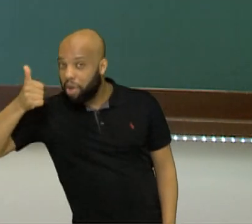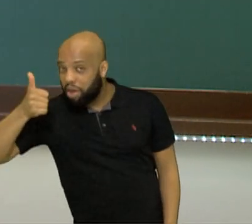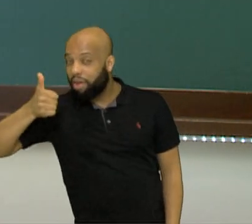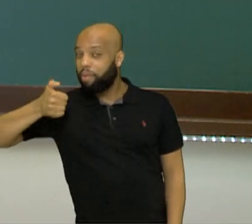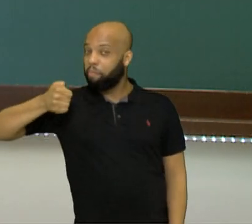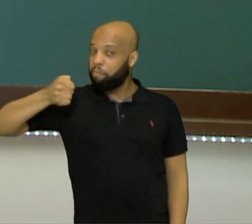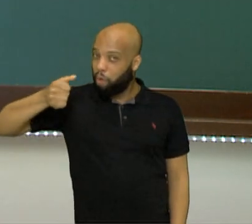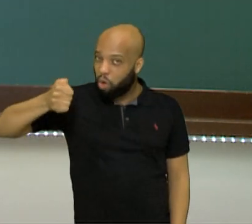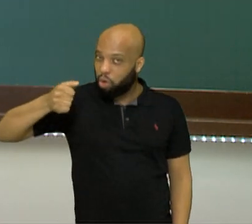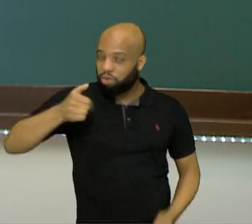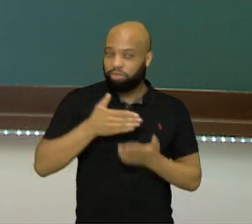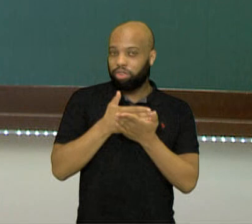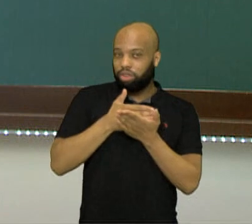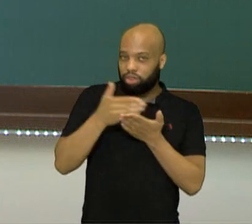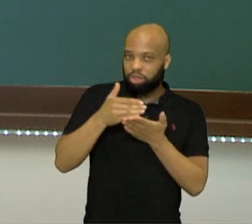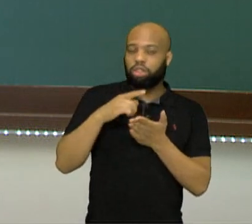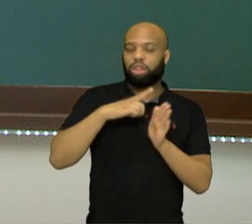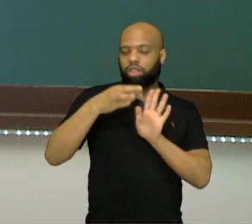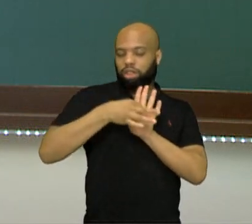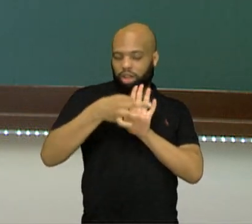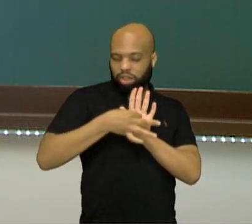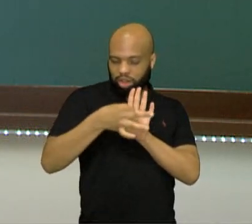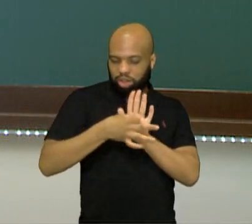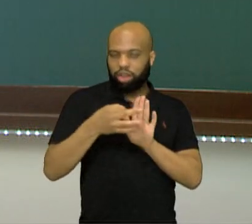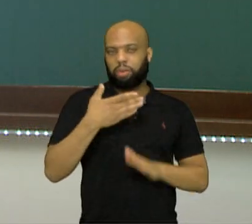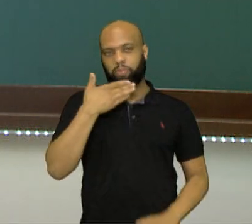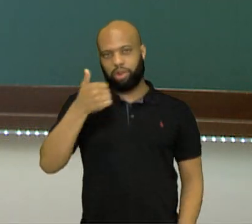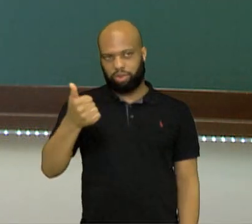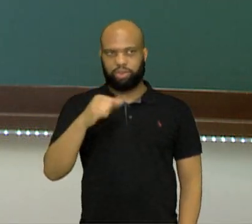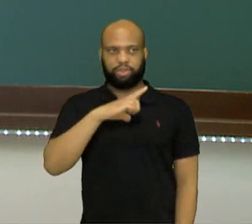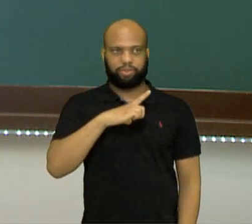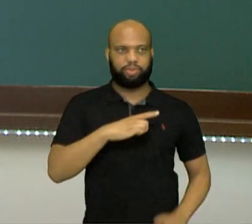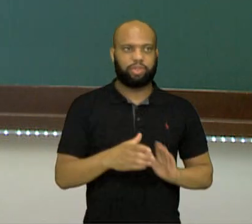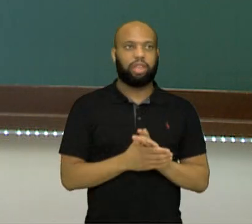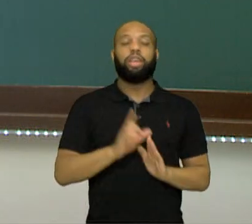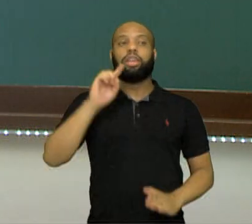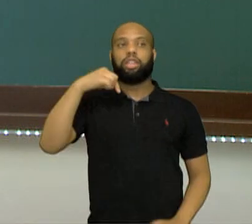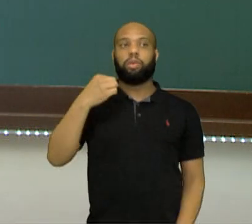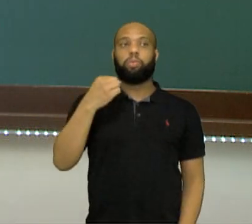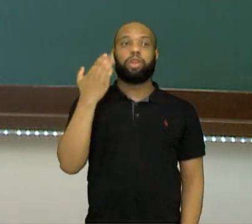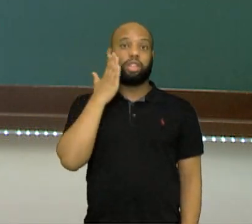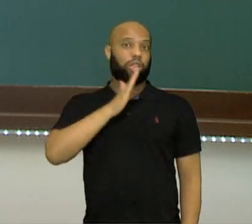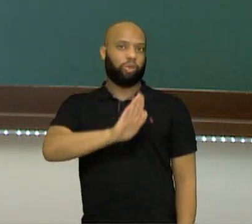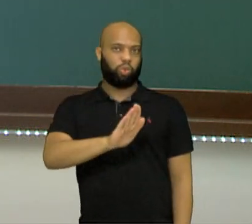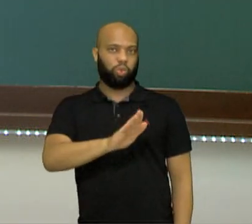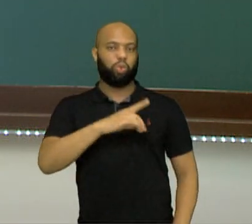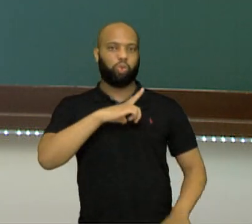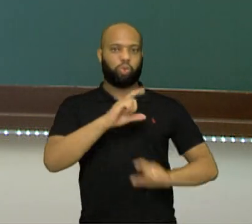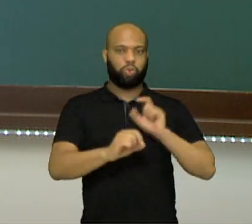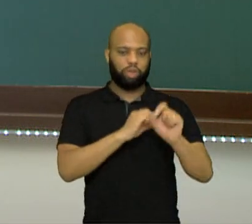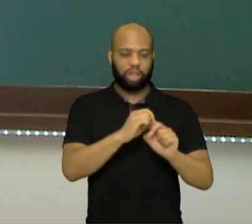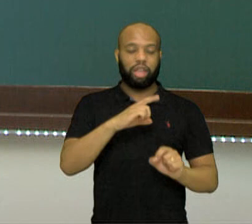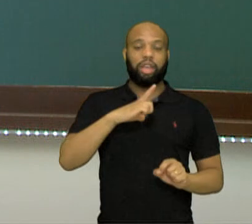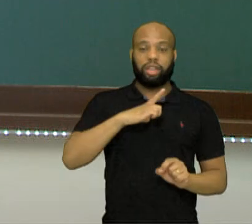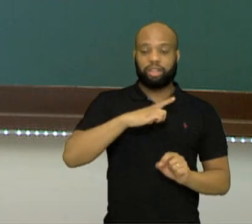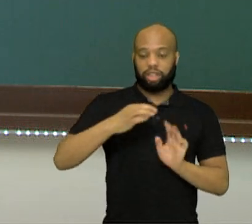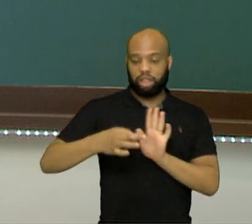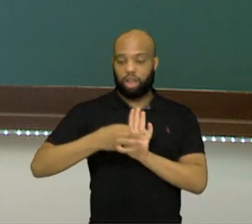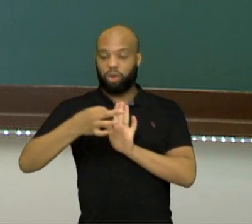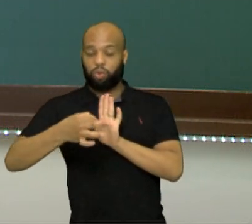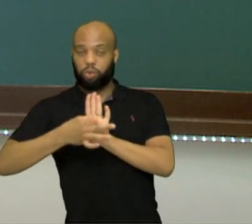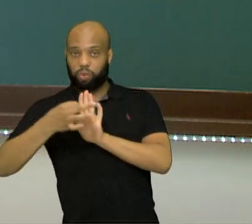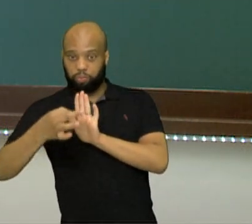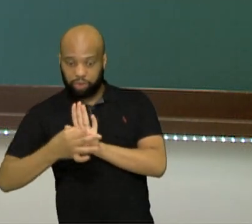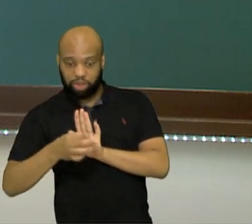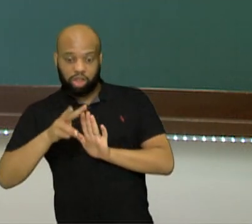a ter um argumento delineado aí. Na sequência veio o contra-argumento, que é o quê? Contradizer